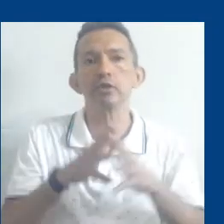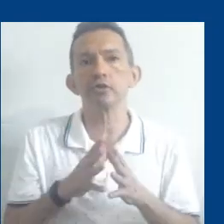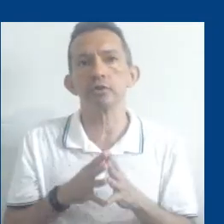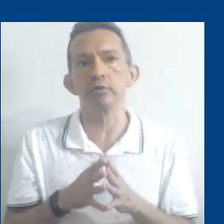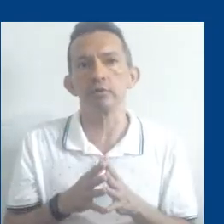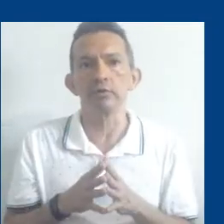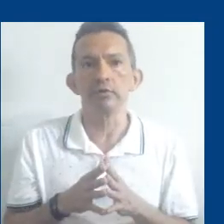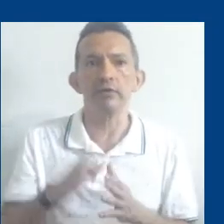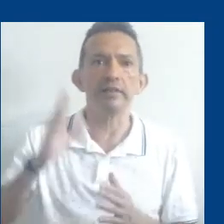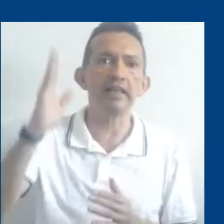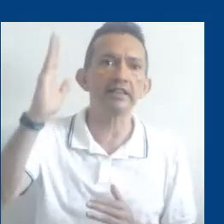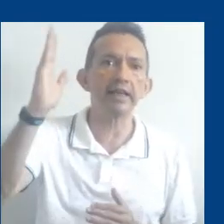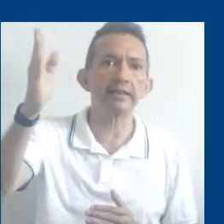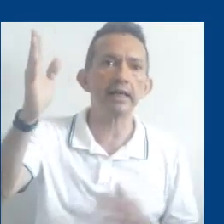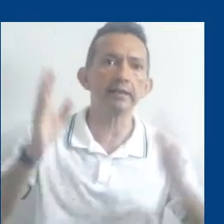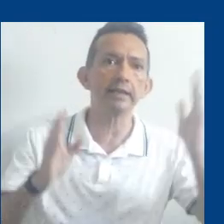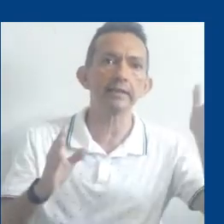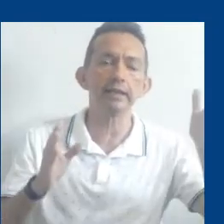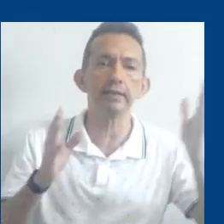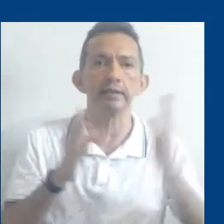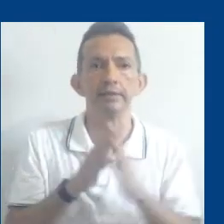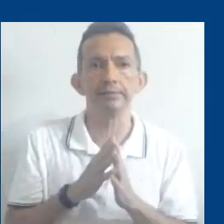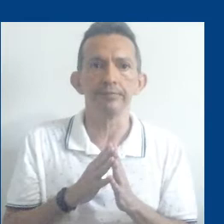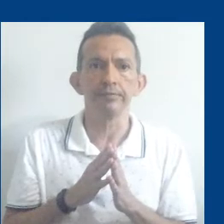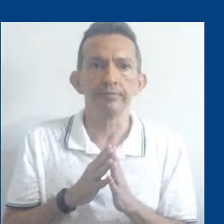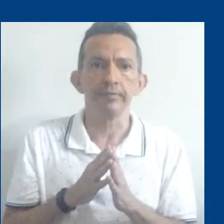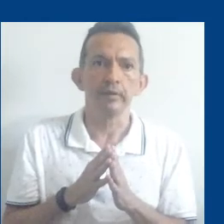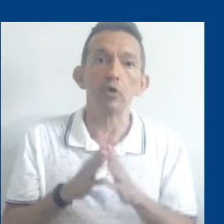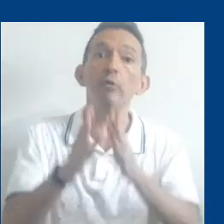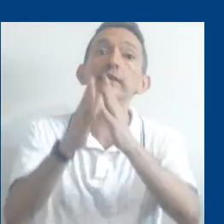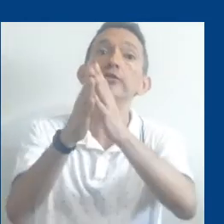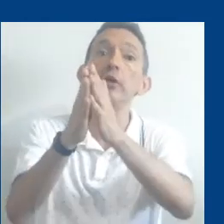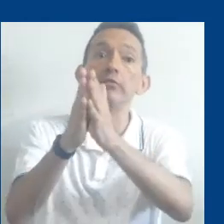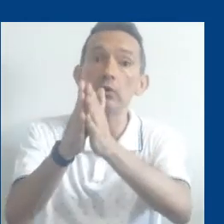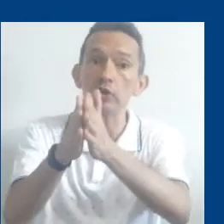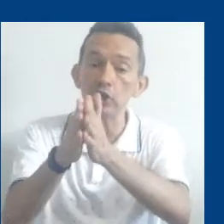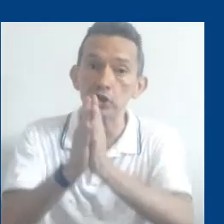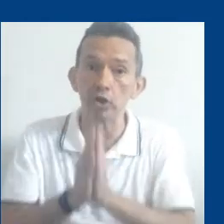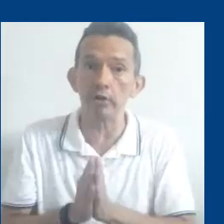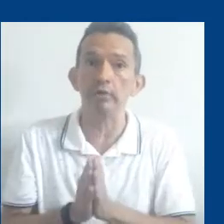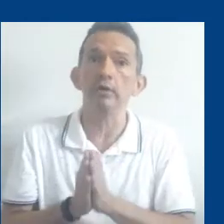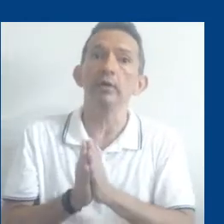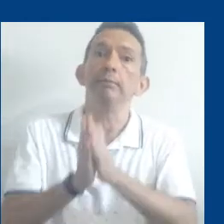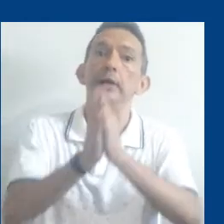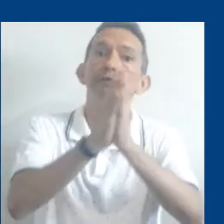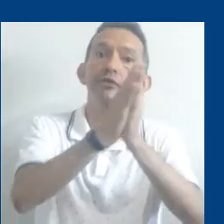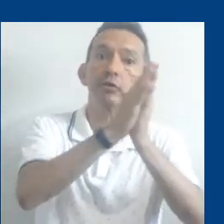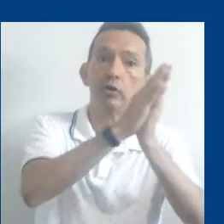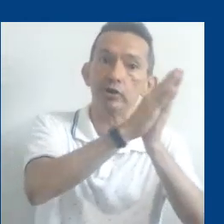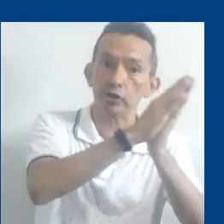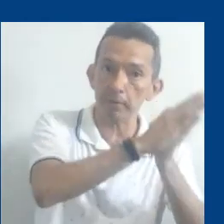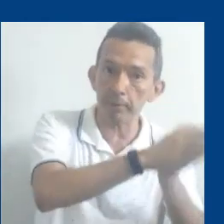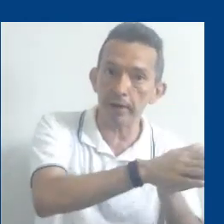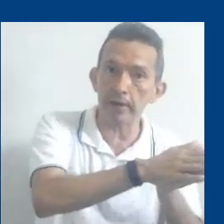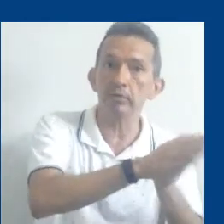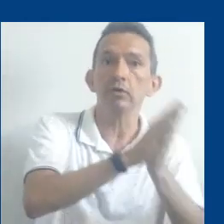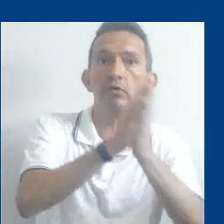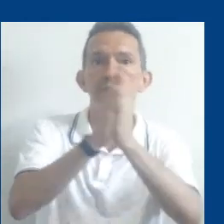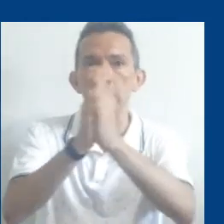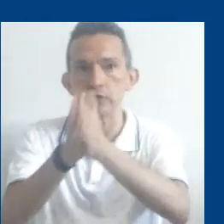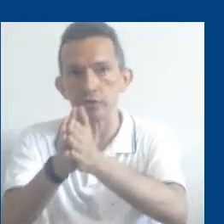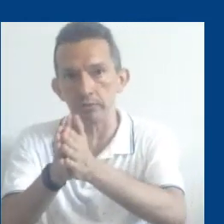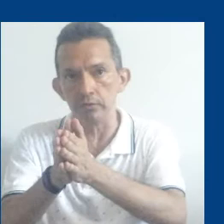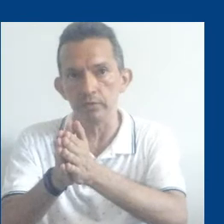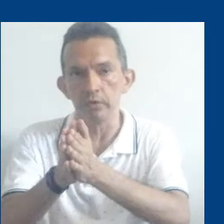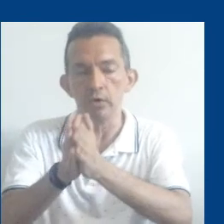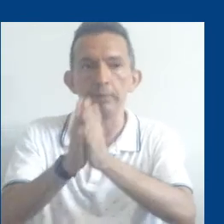ciclo lisossômico. Vai desde a entrada até a saída. Então como é que se forma o vacúolo digestório? Pela fusão do lisossoma primário com